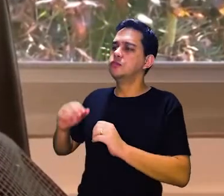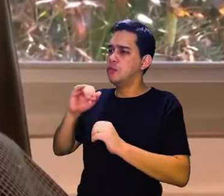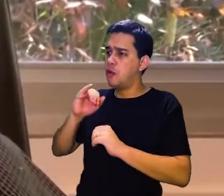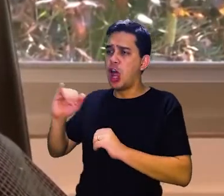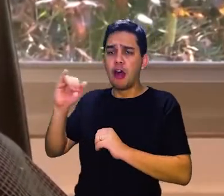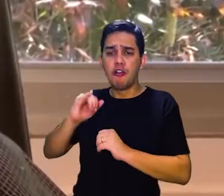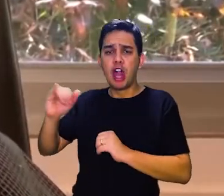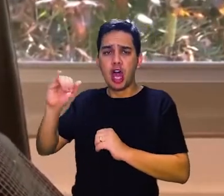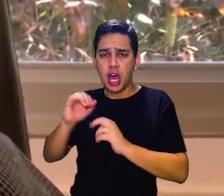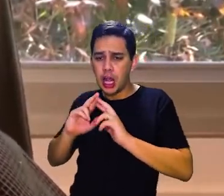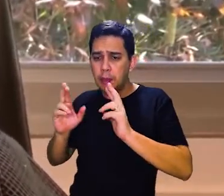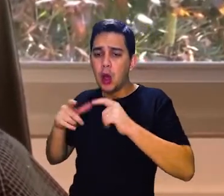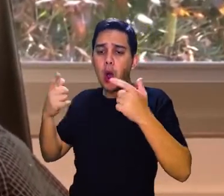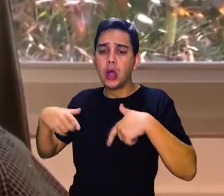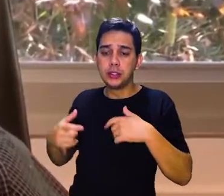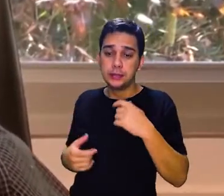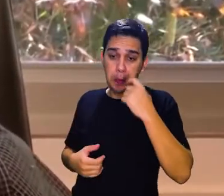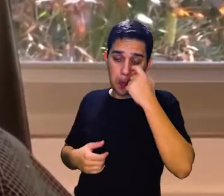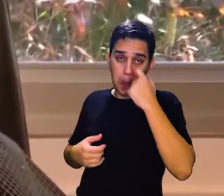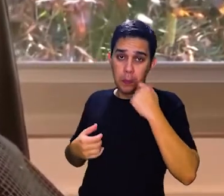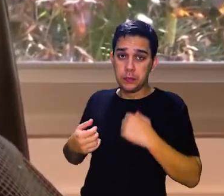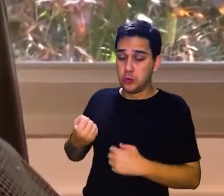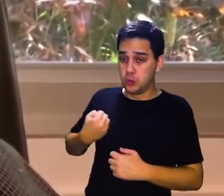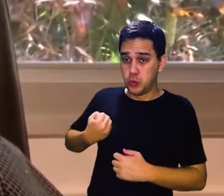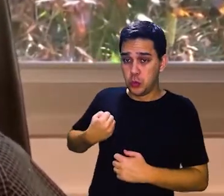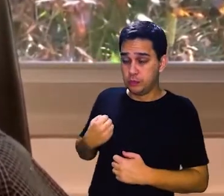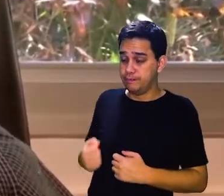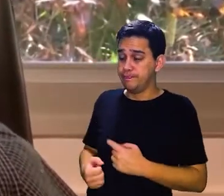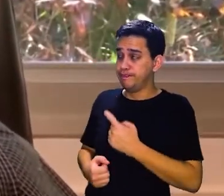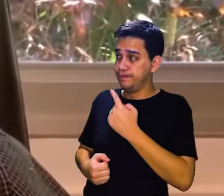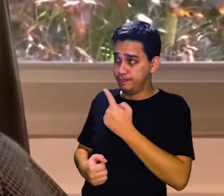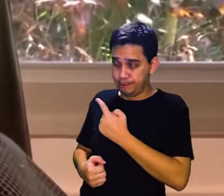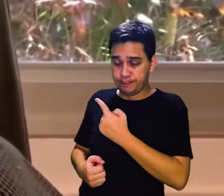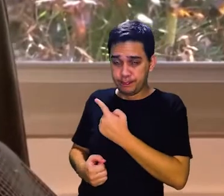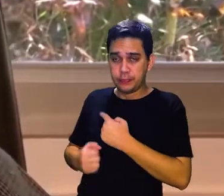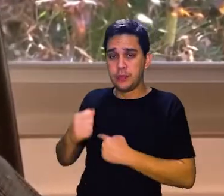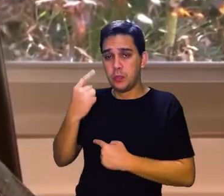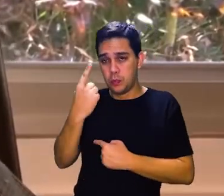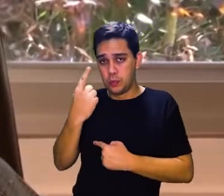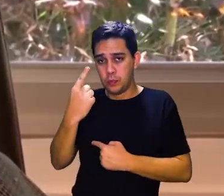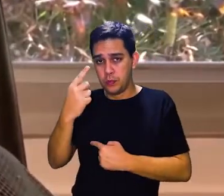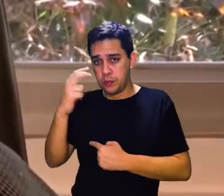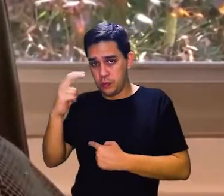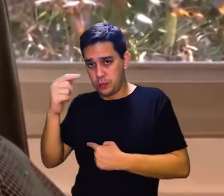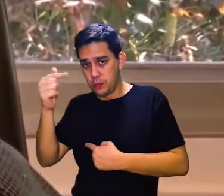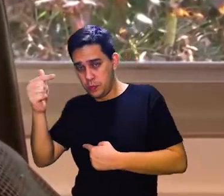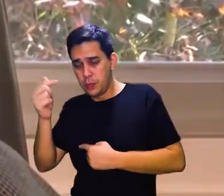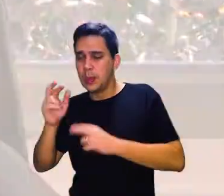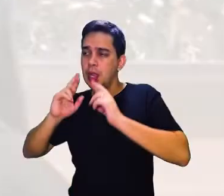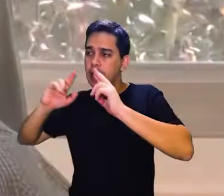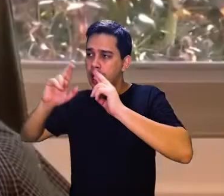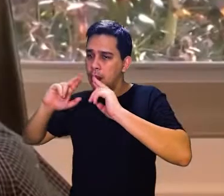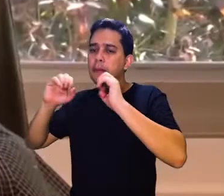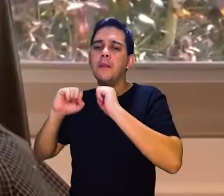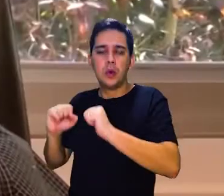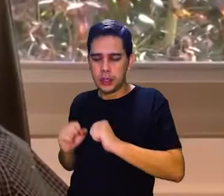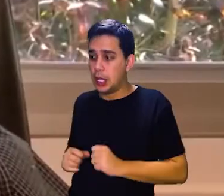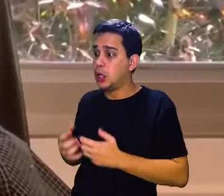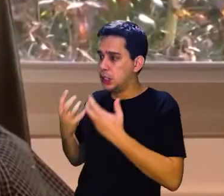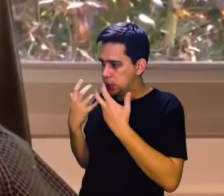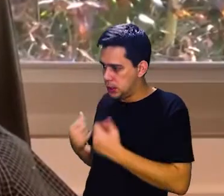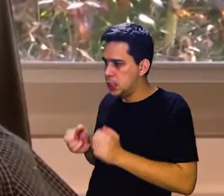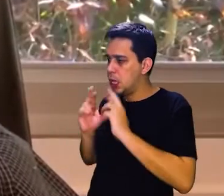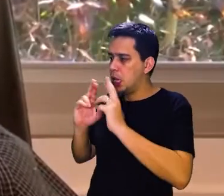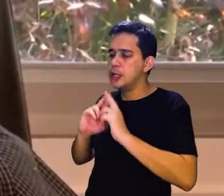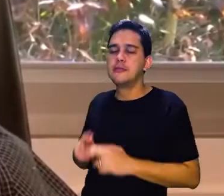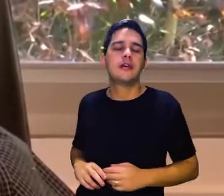pelo serviço de ouvidoria, porque isso vai servir para executar a multa prevista nesse TAC. A Orla